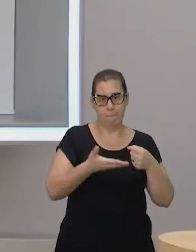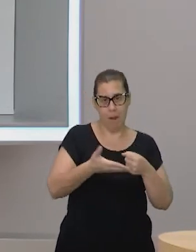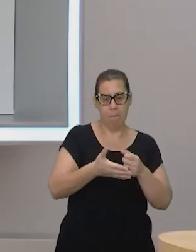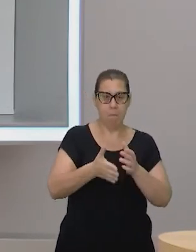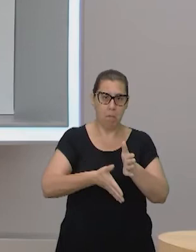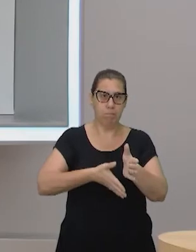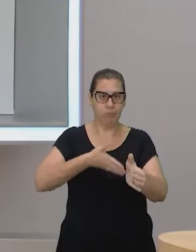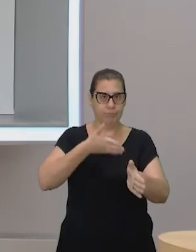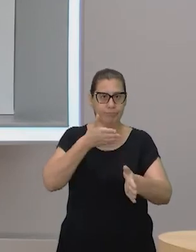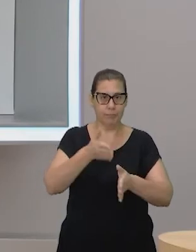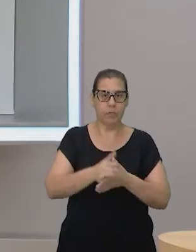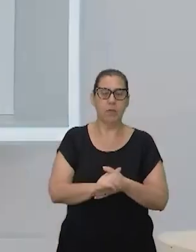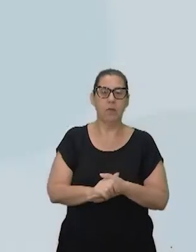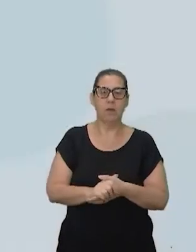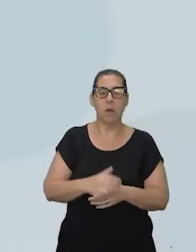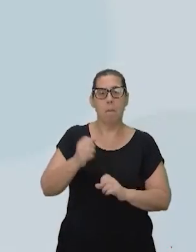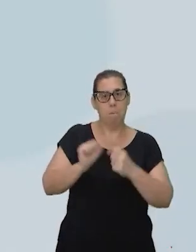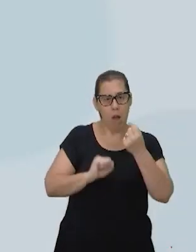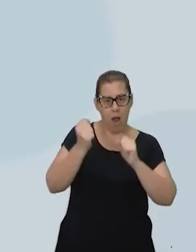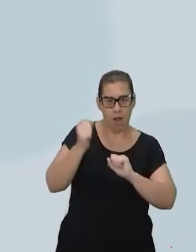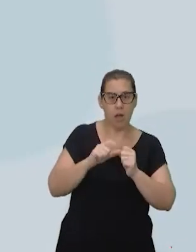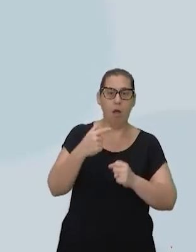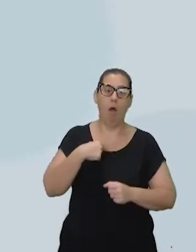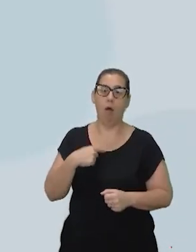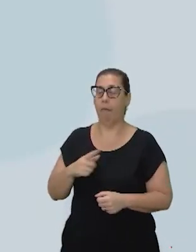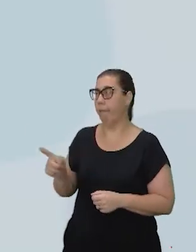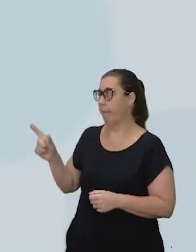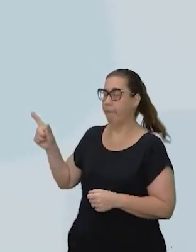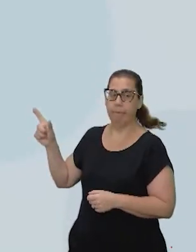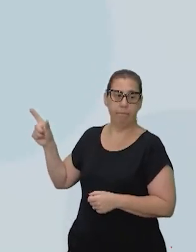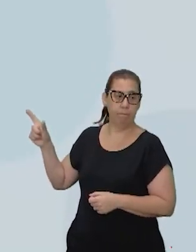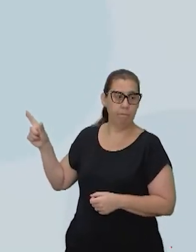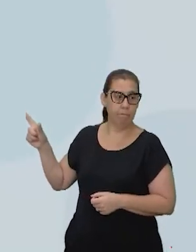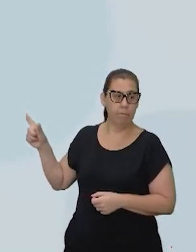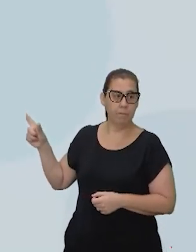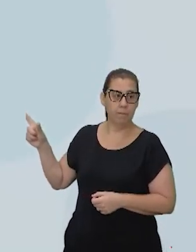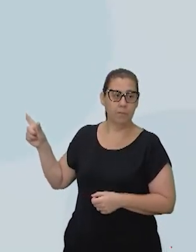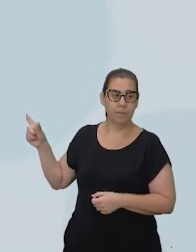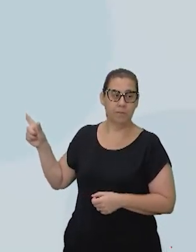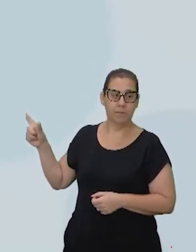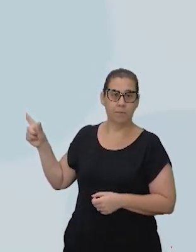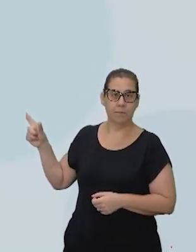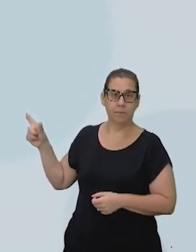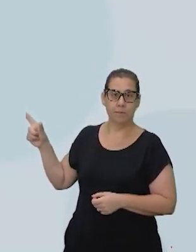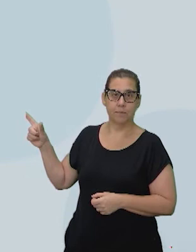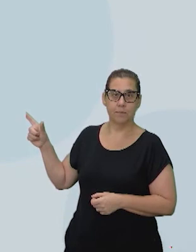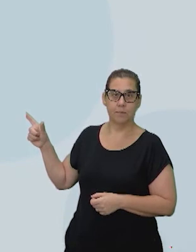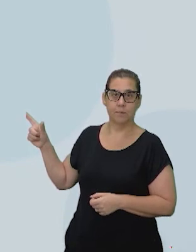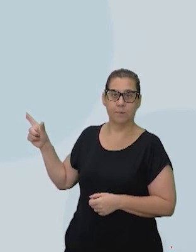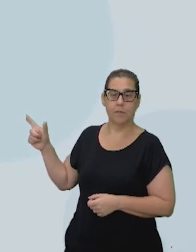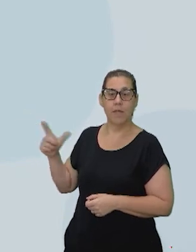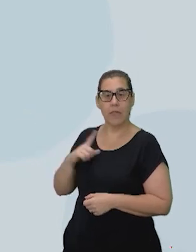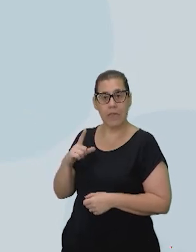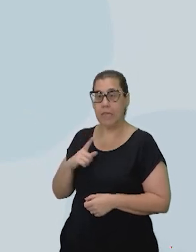máquina térmica. Vamos ver se eu consigo mudar aqui. Nós temos as máquinas térmicas, que a gente chama de